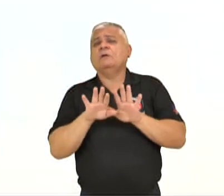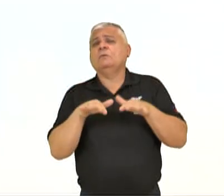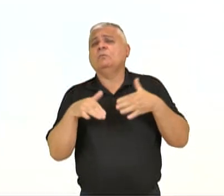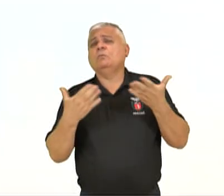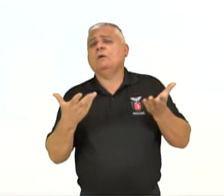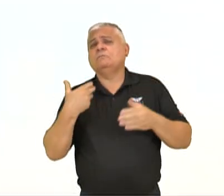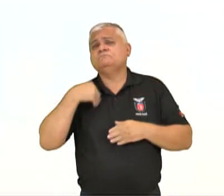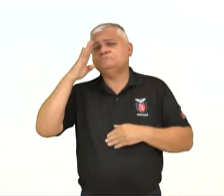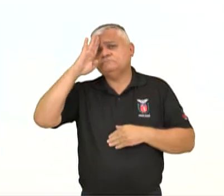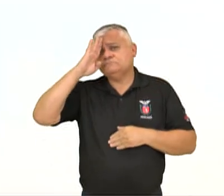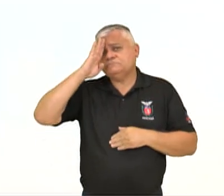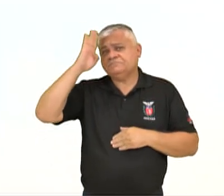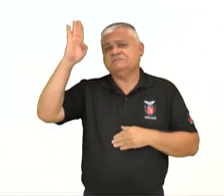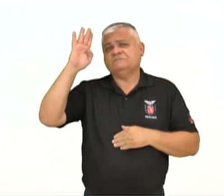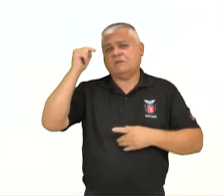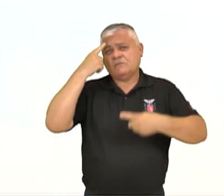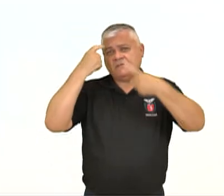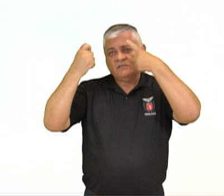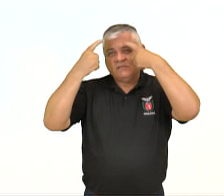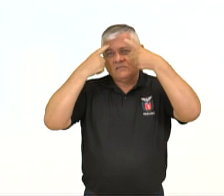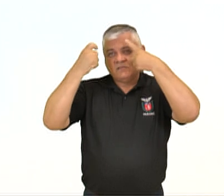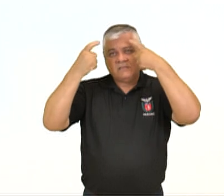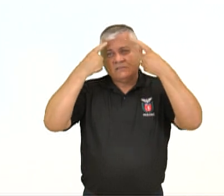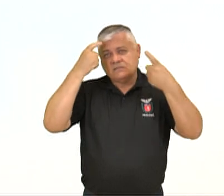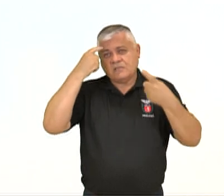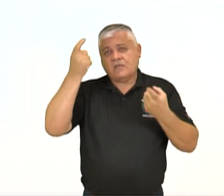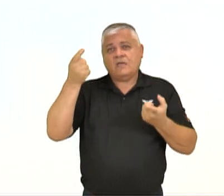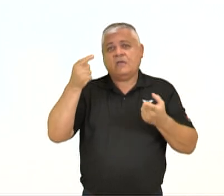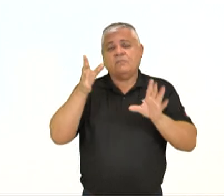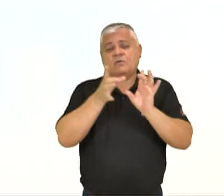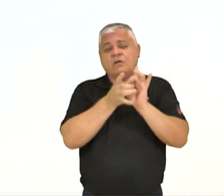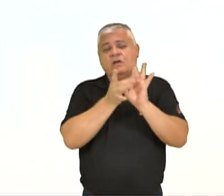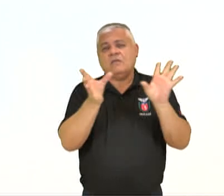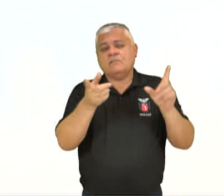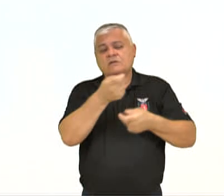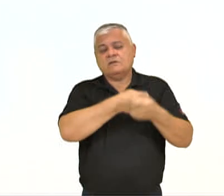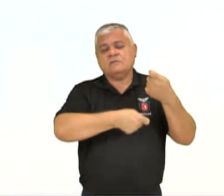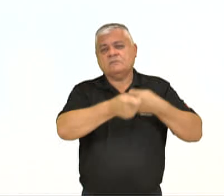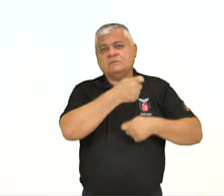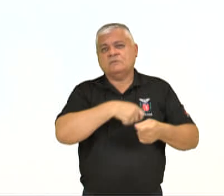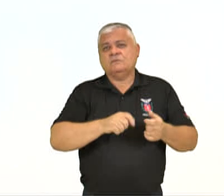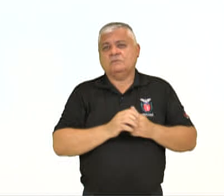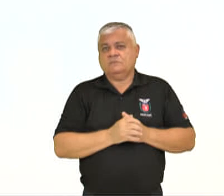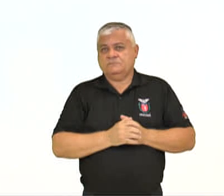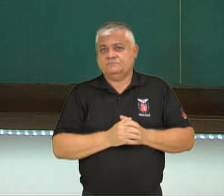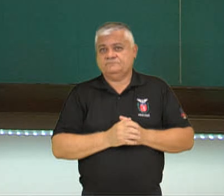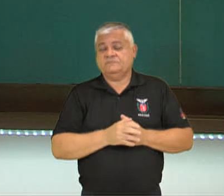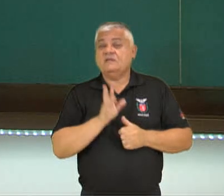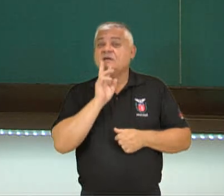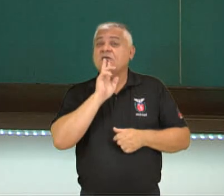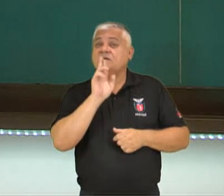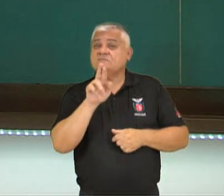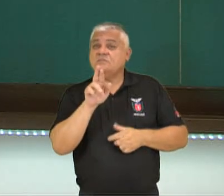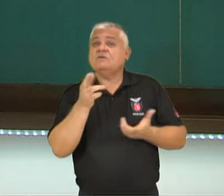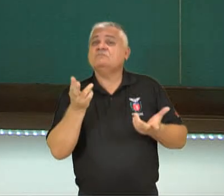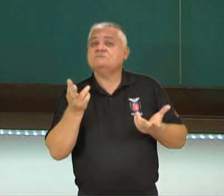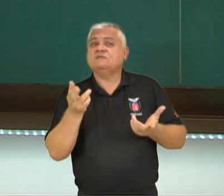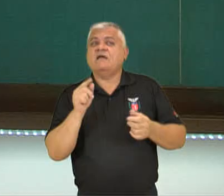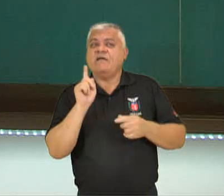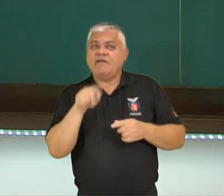as principais ideias defendidas pelo liberalismo econômico? E a resposta,